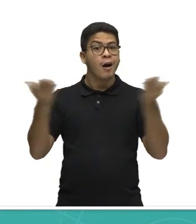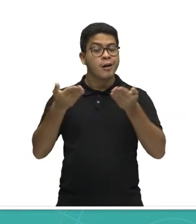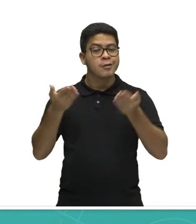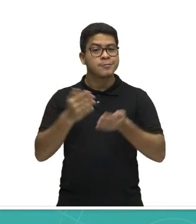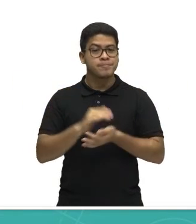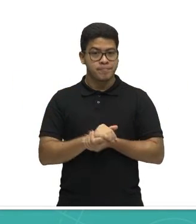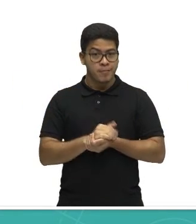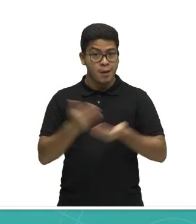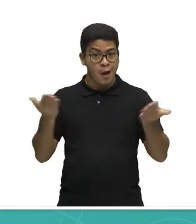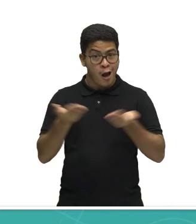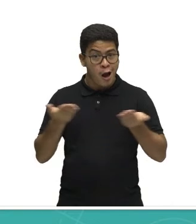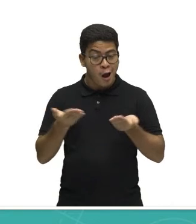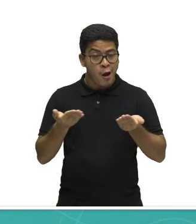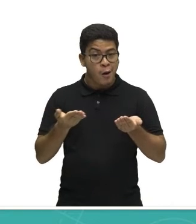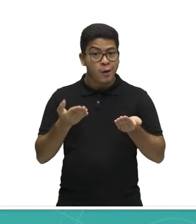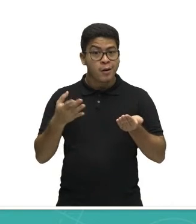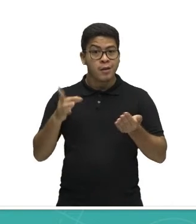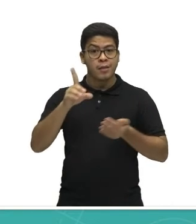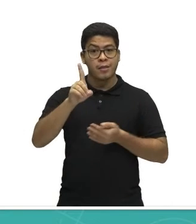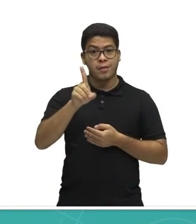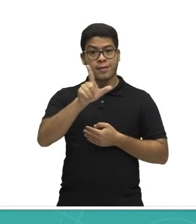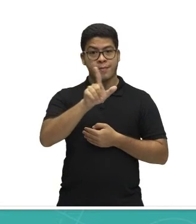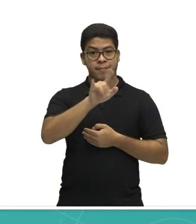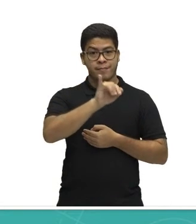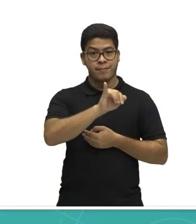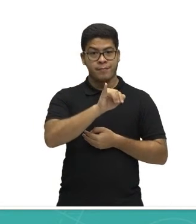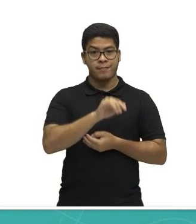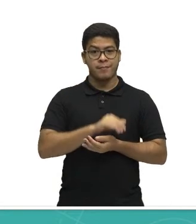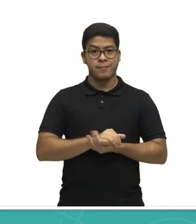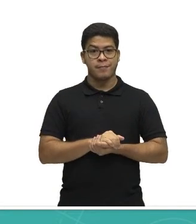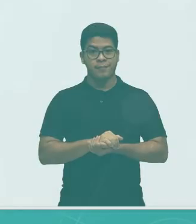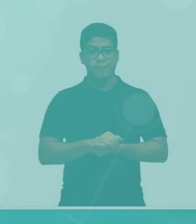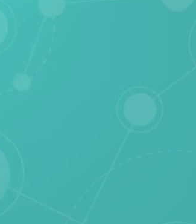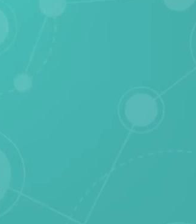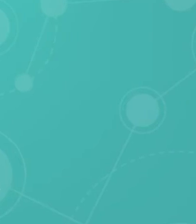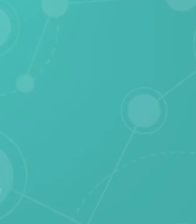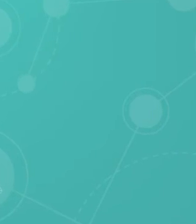E agora chegou o momento da nossa DLI.